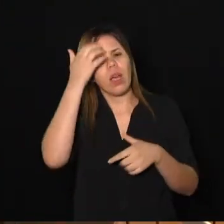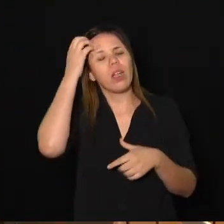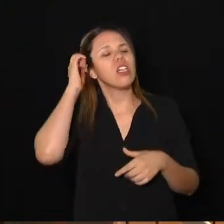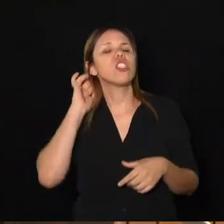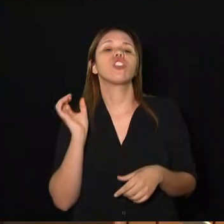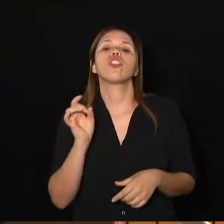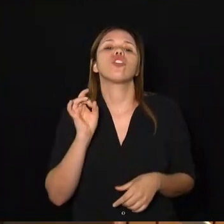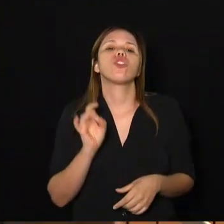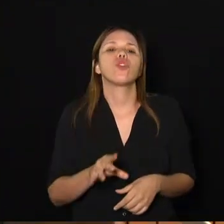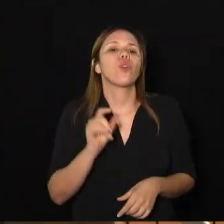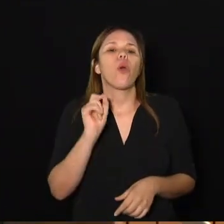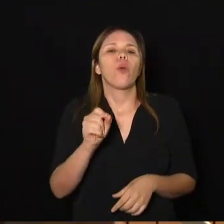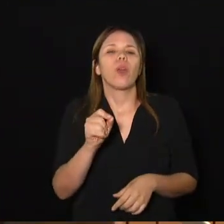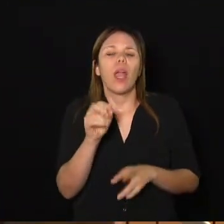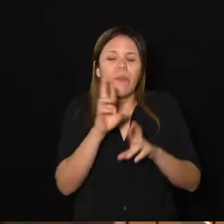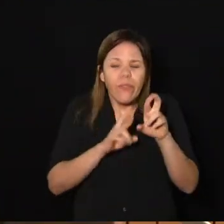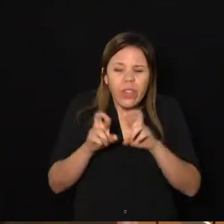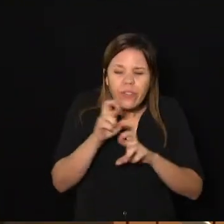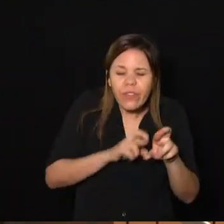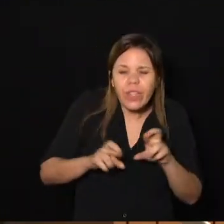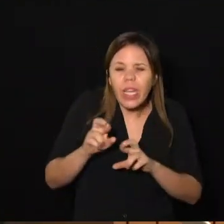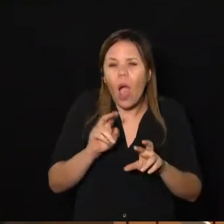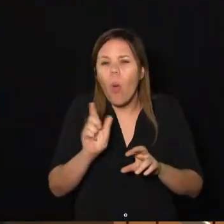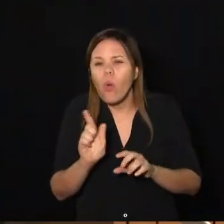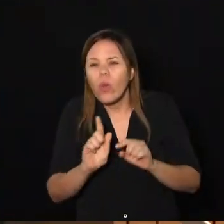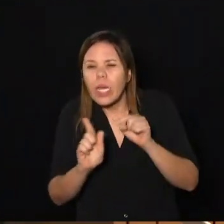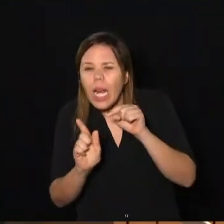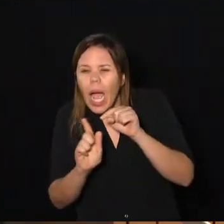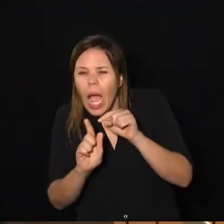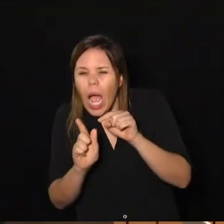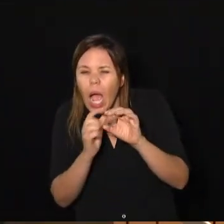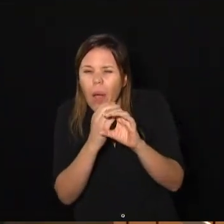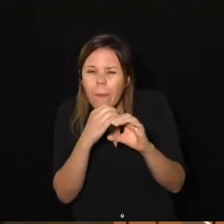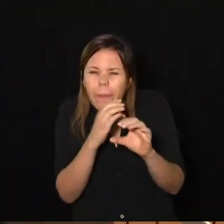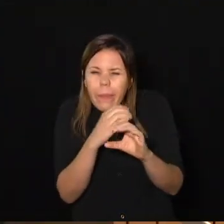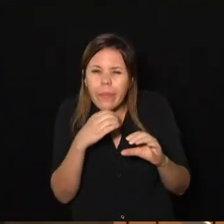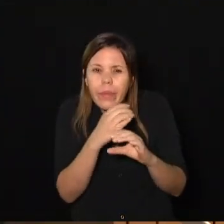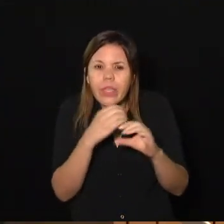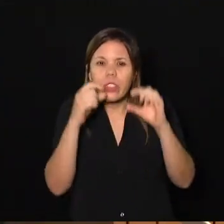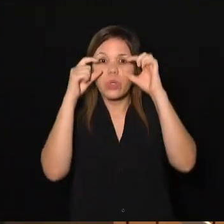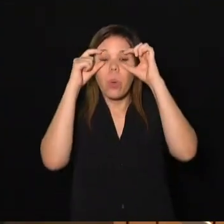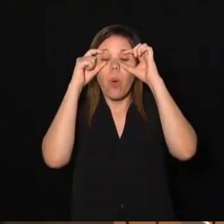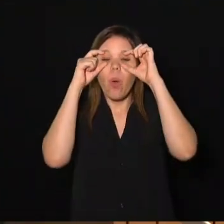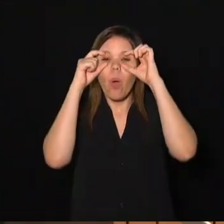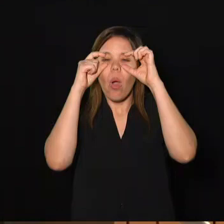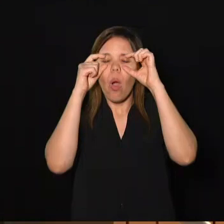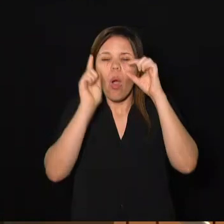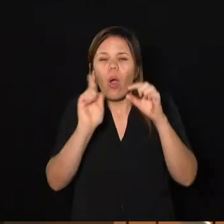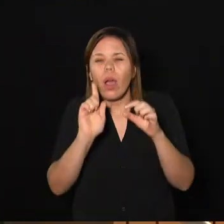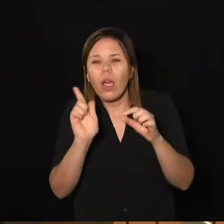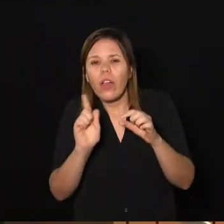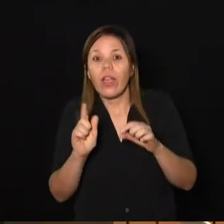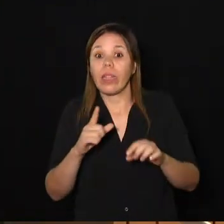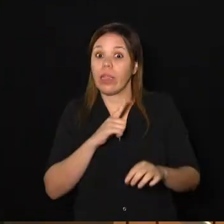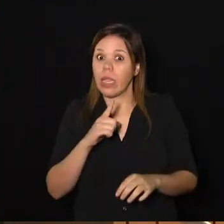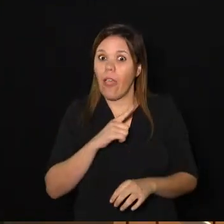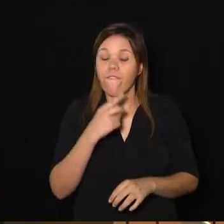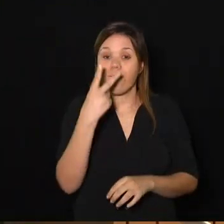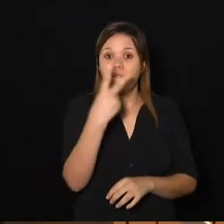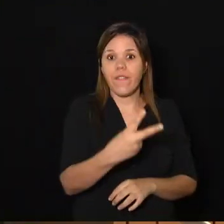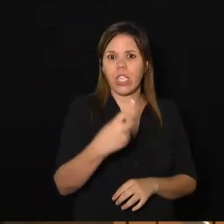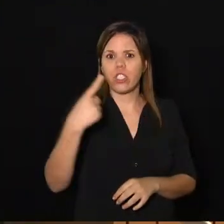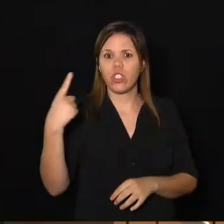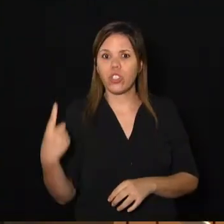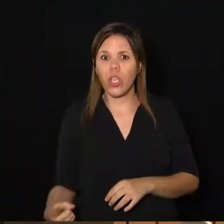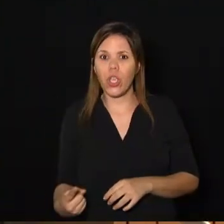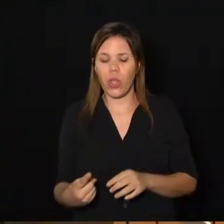só refração porque eu já ouvi alguns médicos falando é só para medir a visão medir o olho a optometria tem 21 passos que ela se